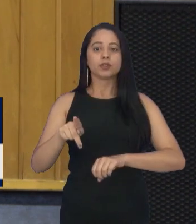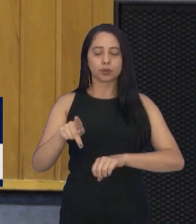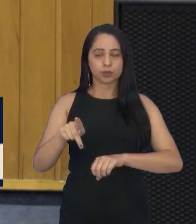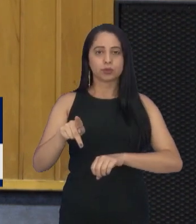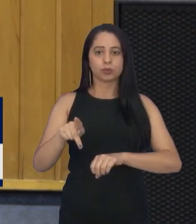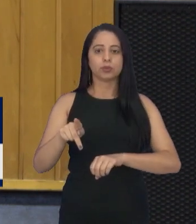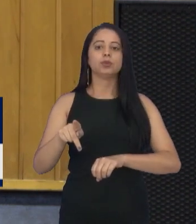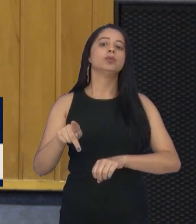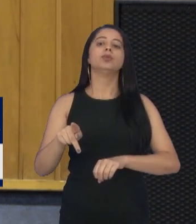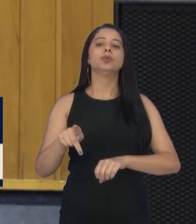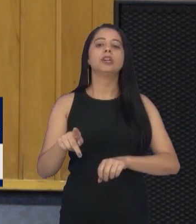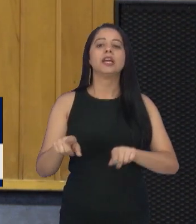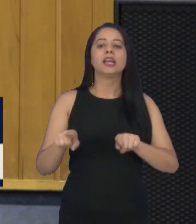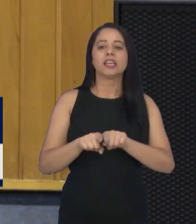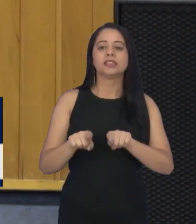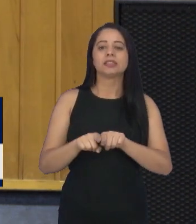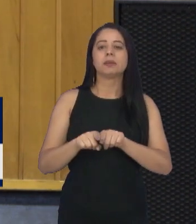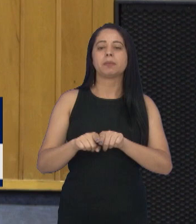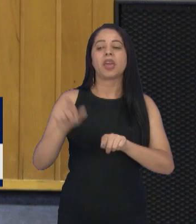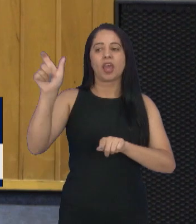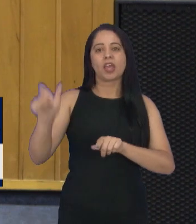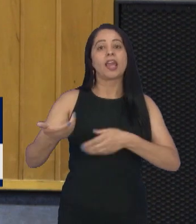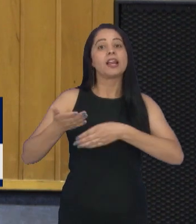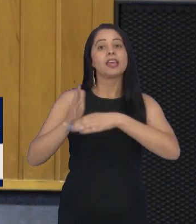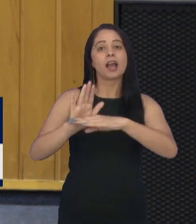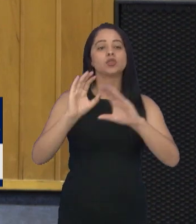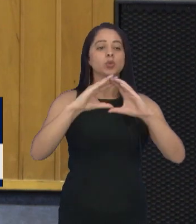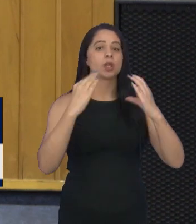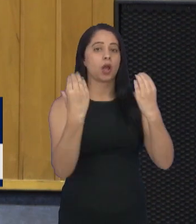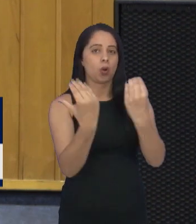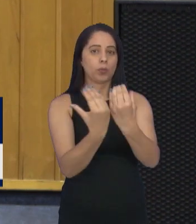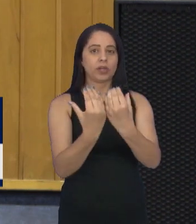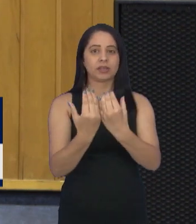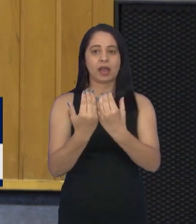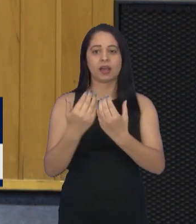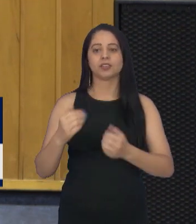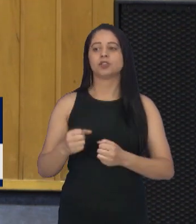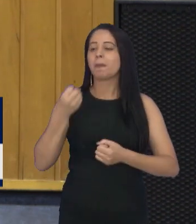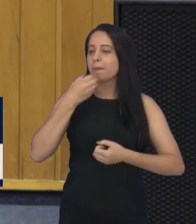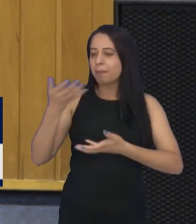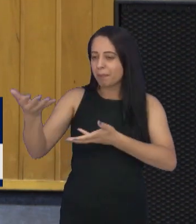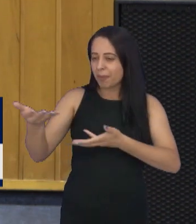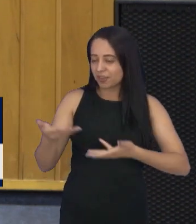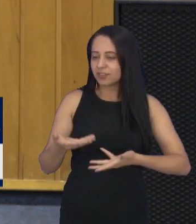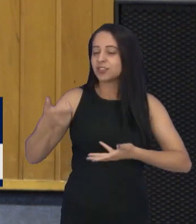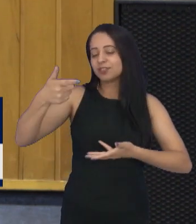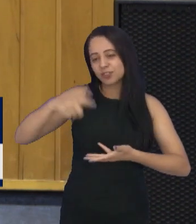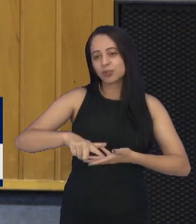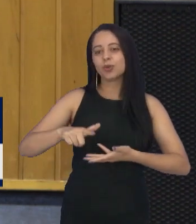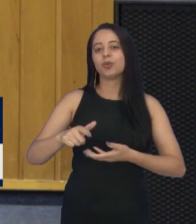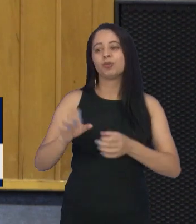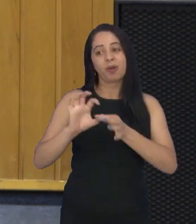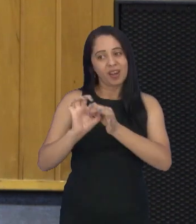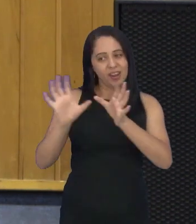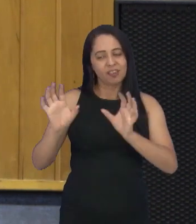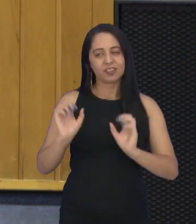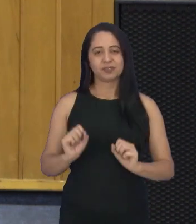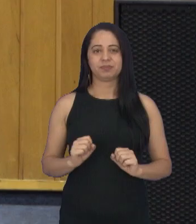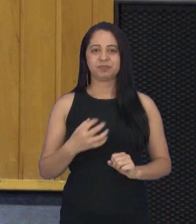é claro, de fazer o trabalho comunitário. Então, dizer ao vereador que seja bem-vindo novamente a essa casa, fique à vontade